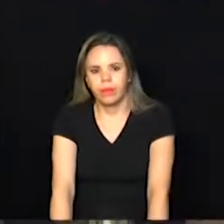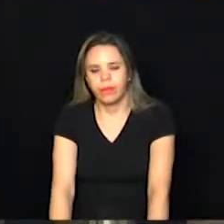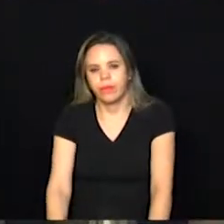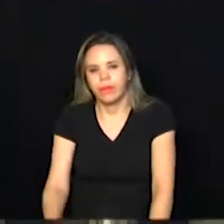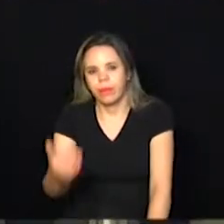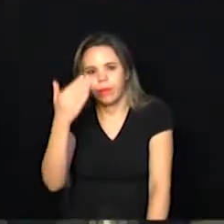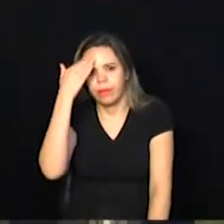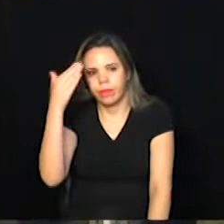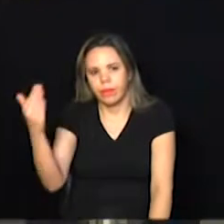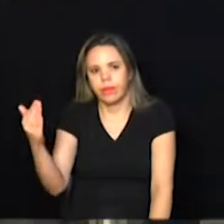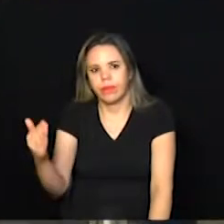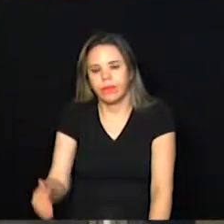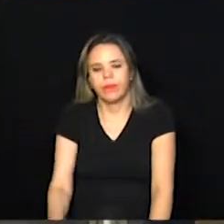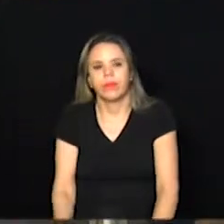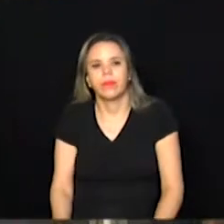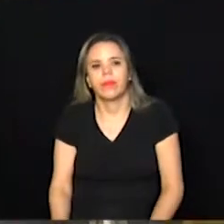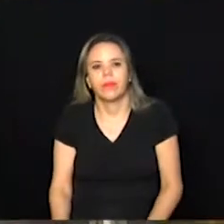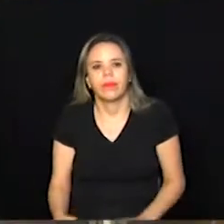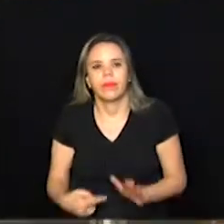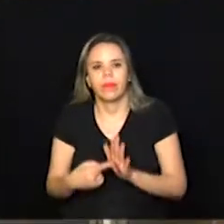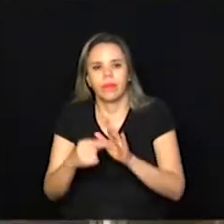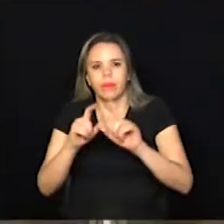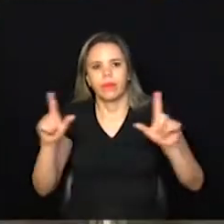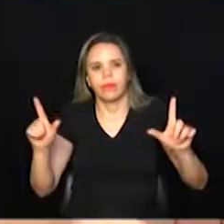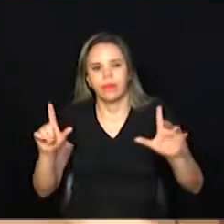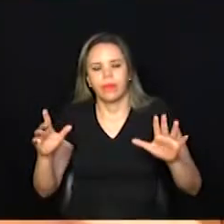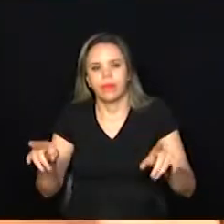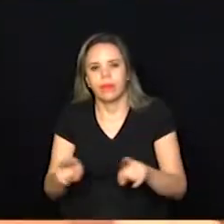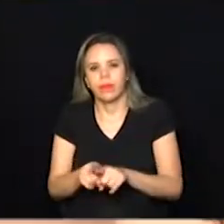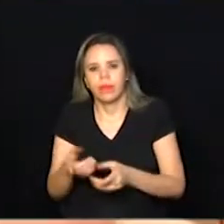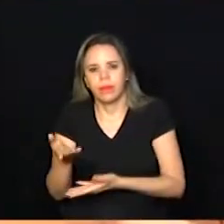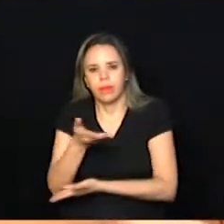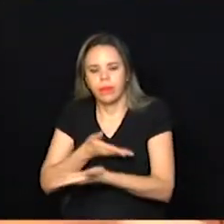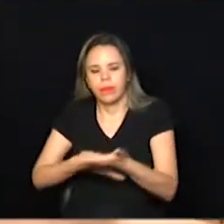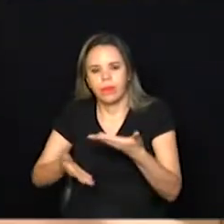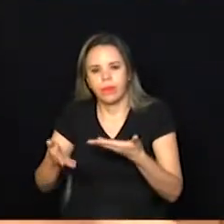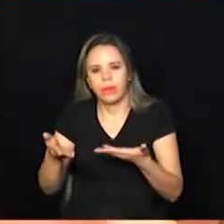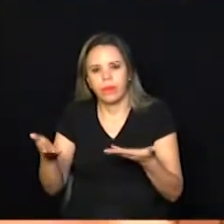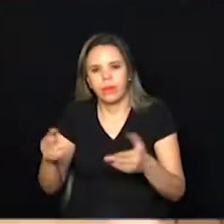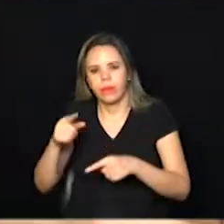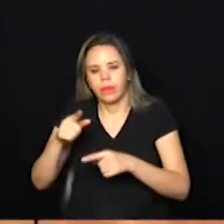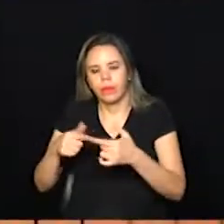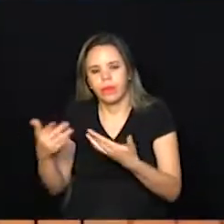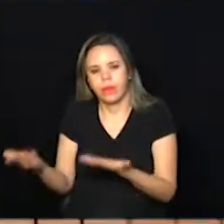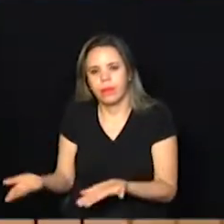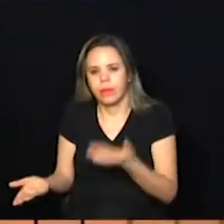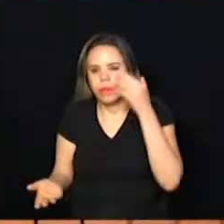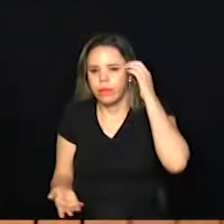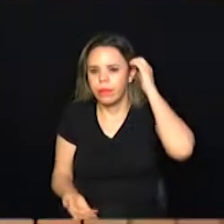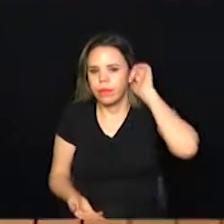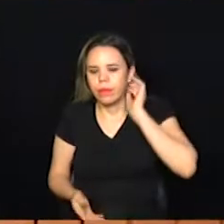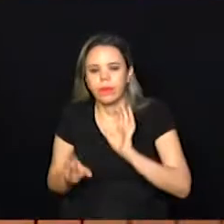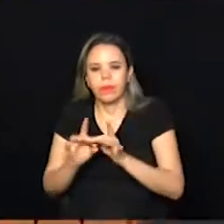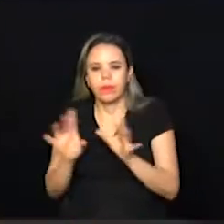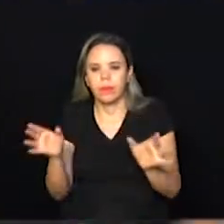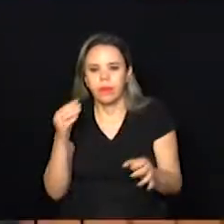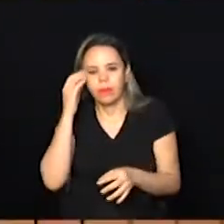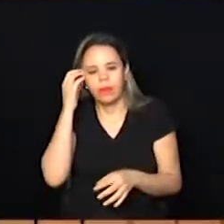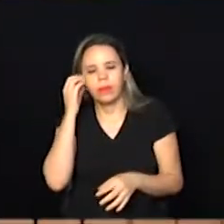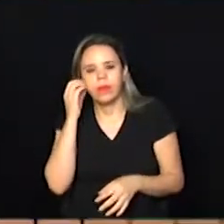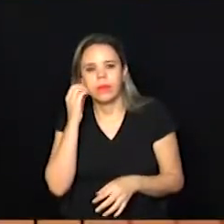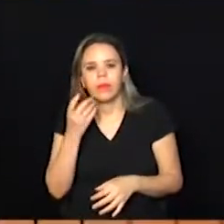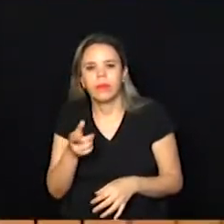Obrigada, Paula, pela apresentação. Obrigada também por compartilhar com a gente aqui o material. A gente deixa à disposição